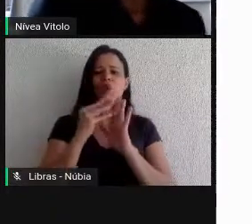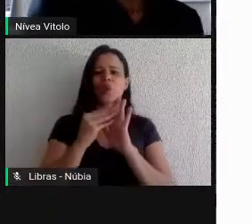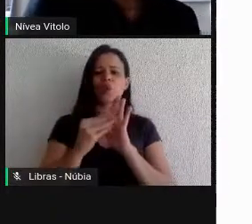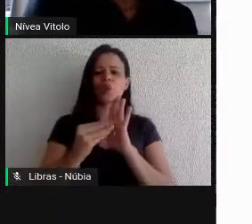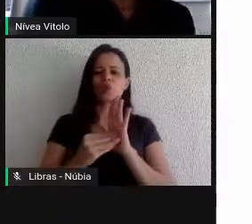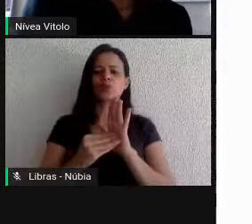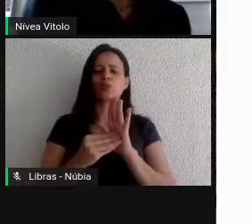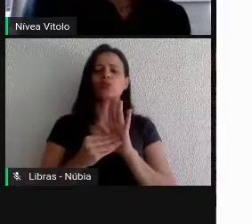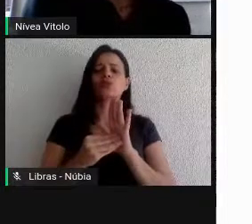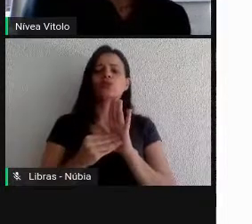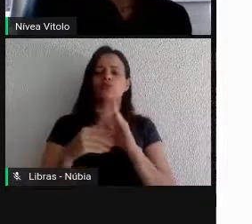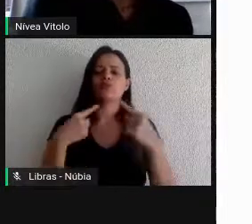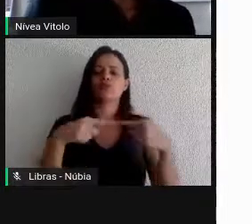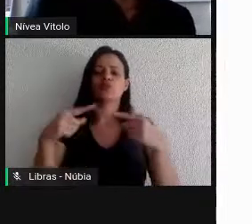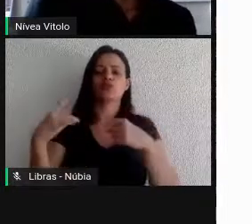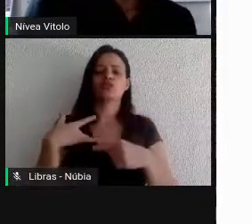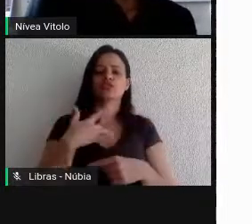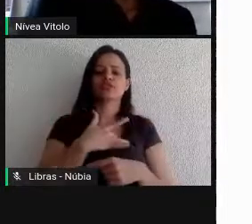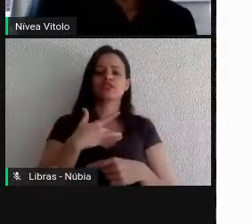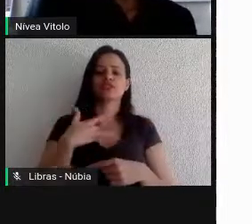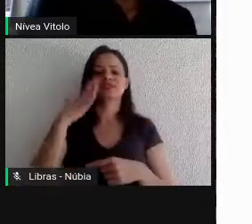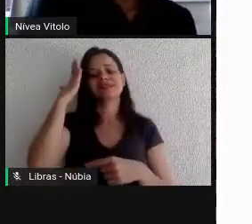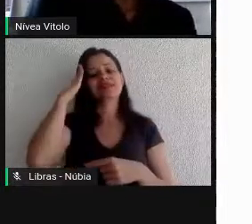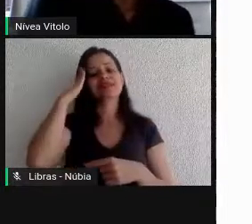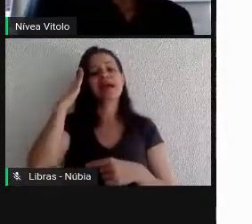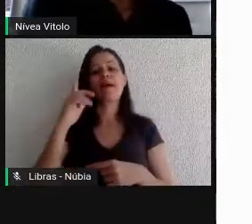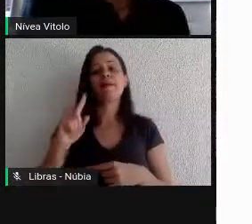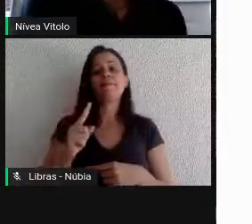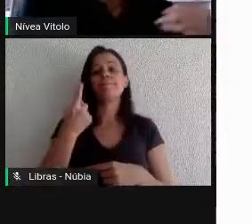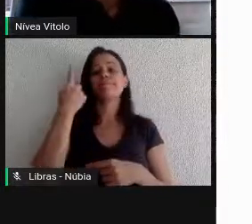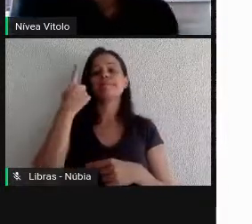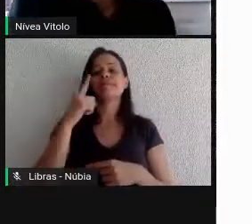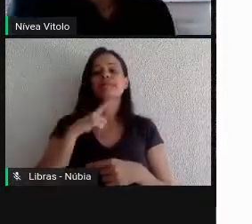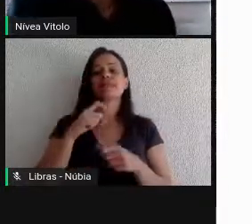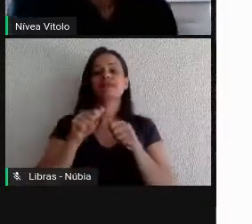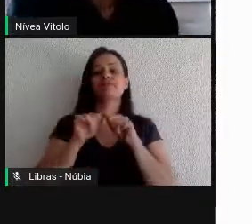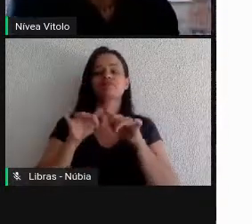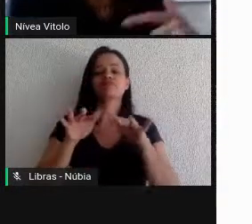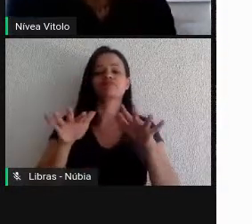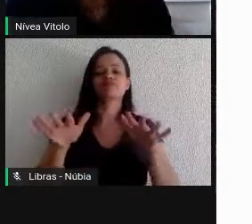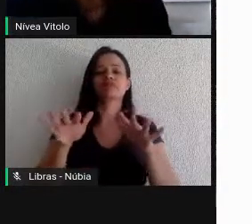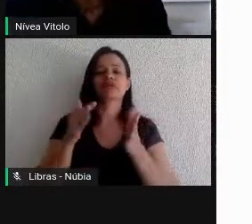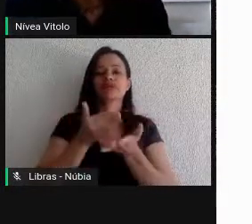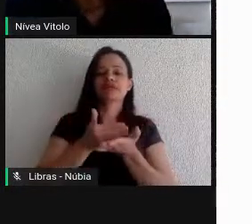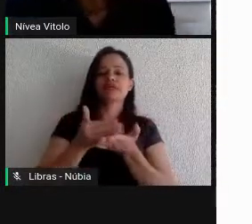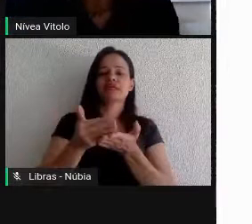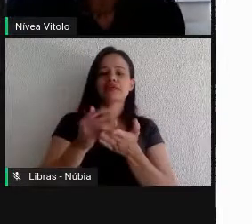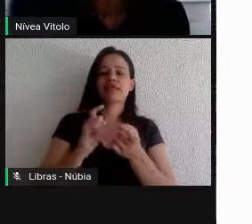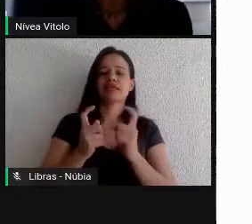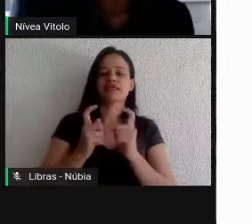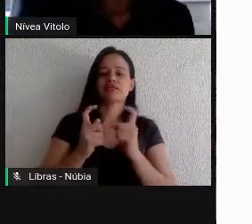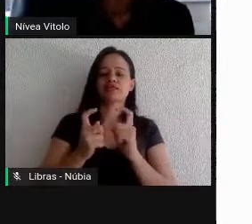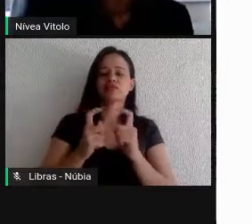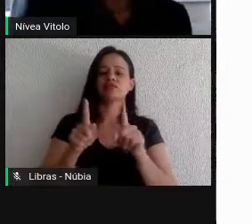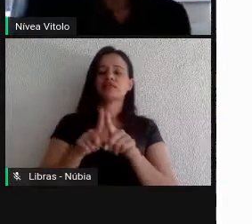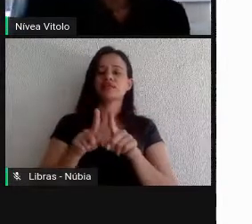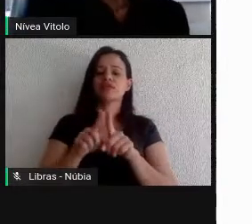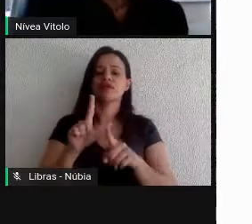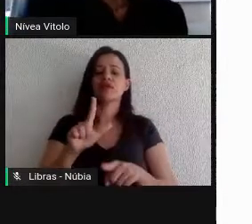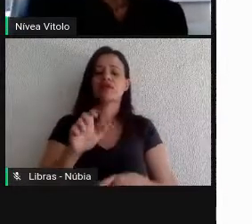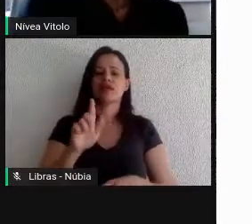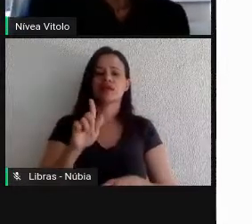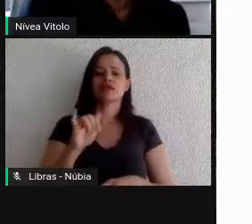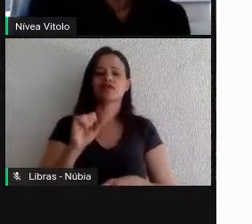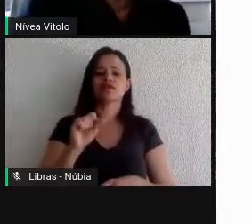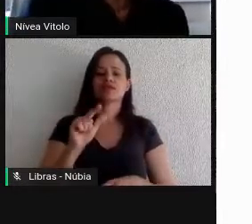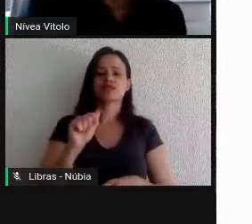de saúde, a gente verificou uma predominância de políticas distributivas, tanto de iniciativa do executivo como do legislativo,